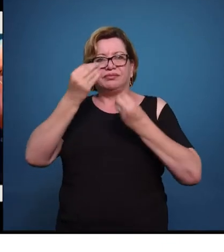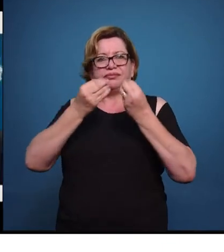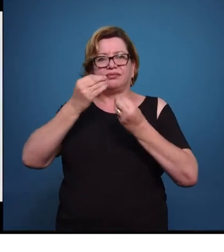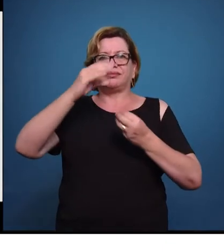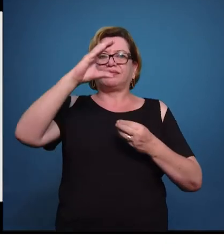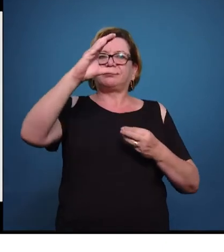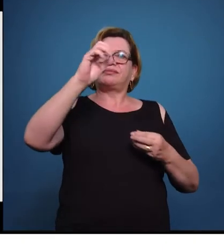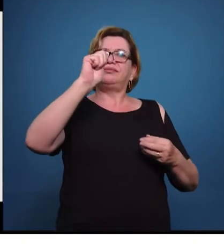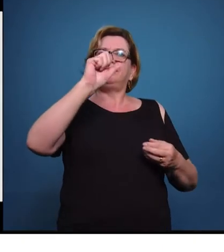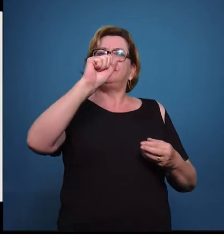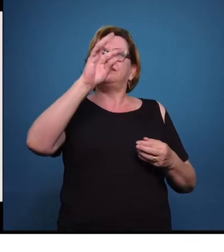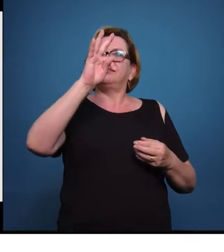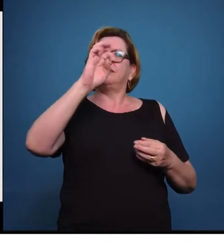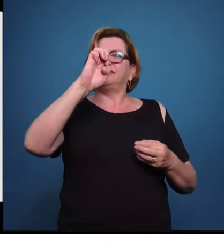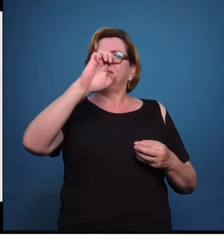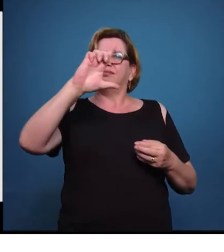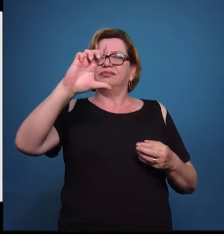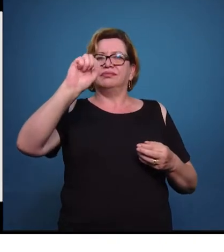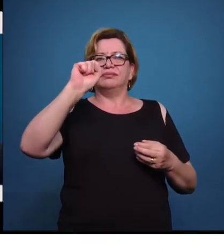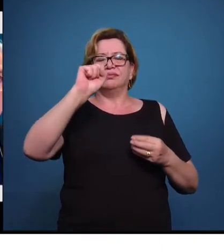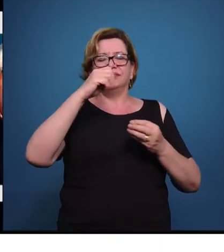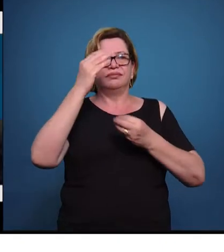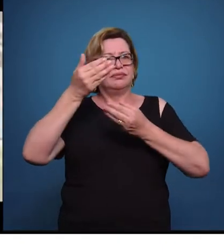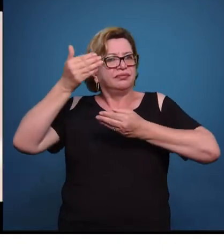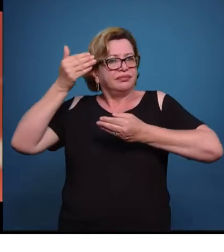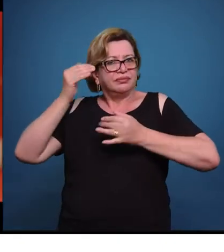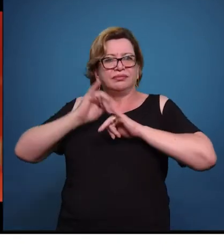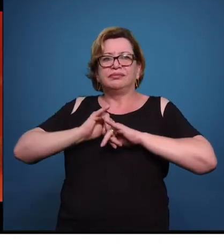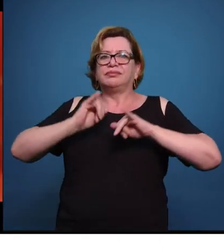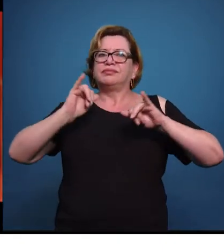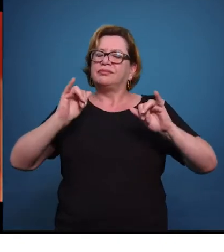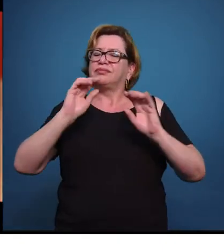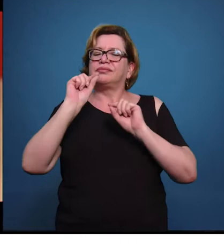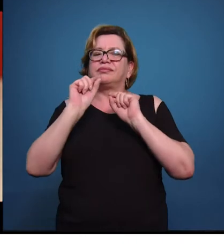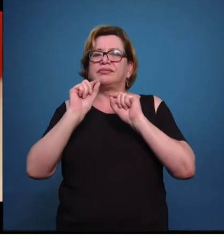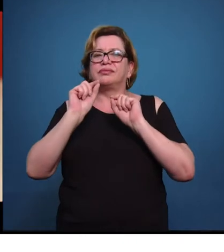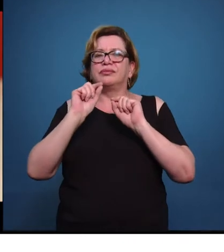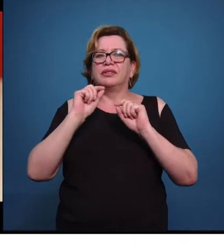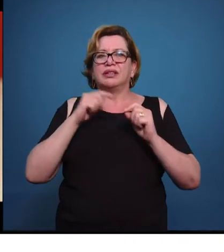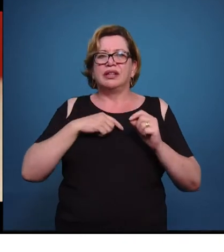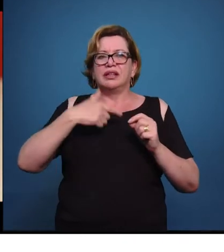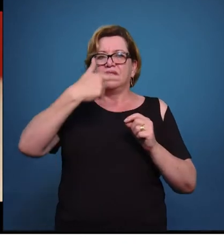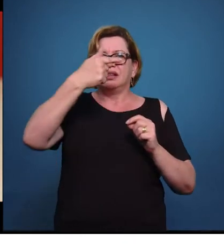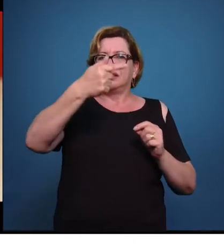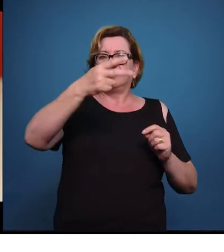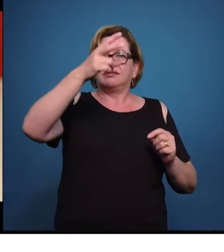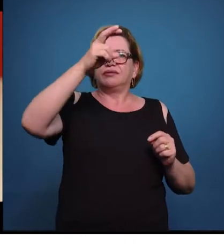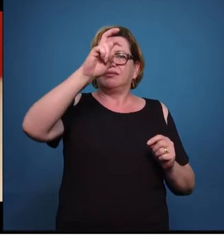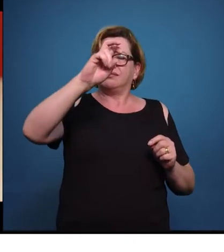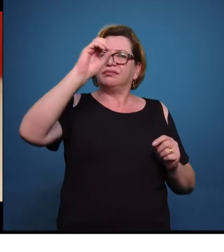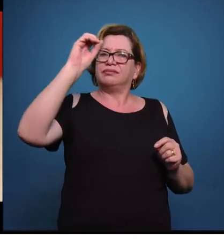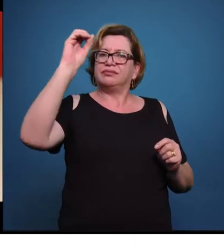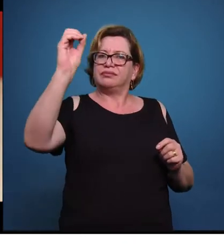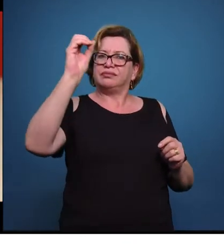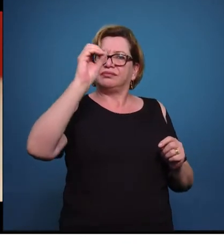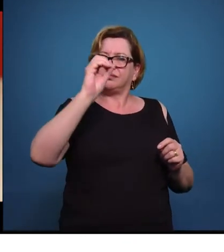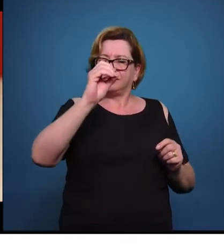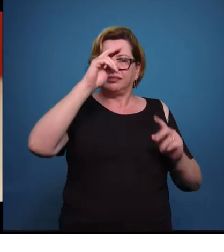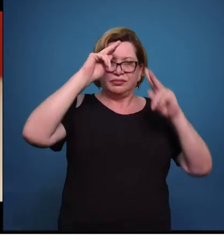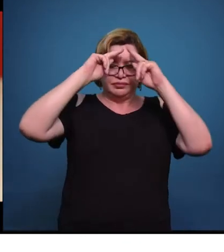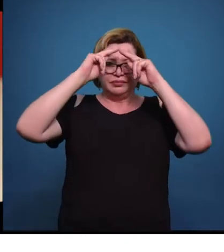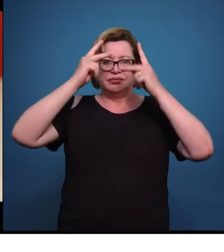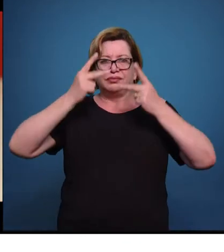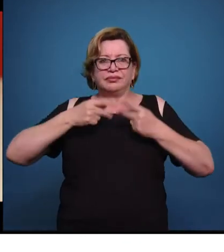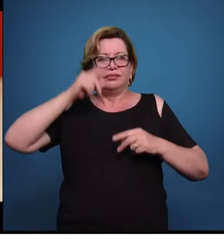Manuel Castells. Algum tempo atrás, ele disse com propriedade que para 75% da humanidade é